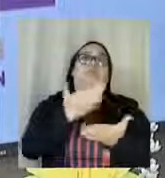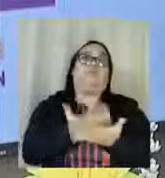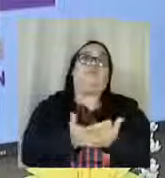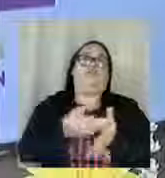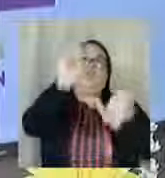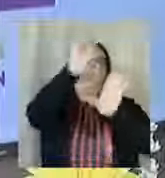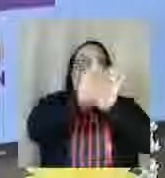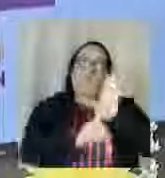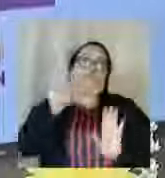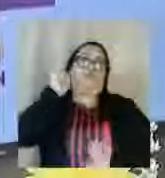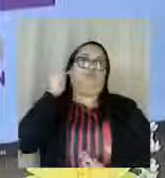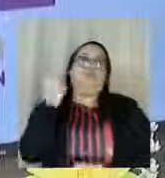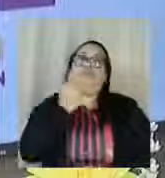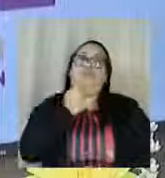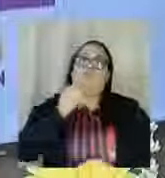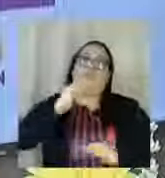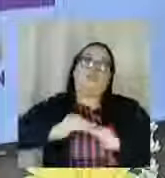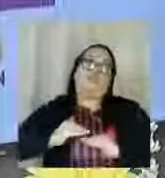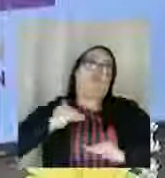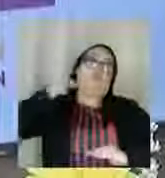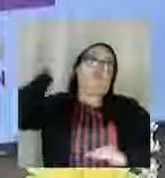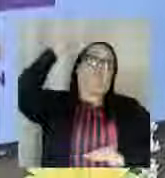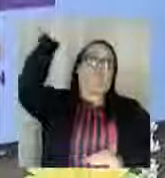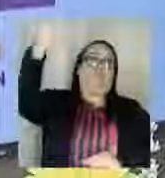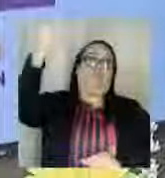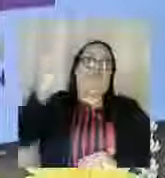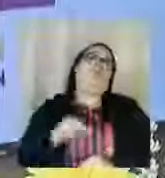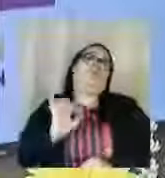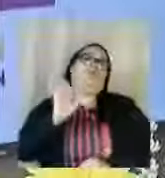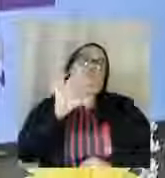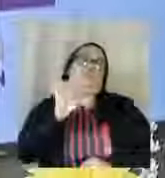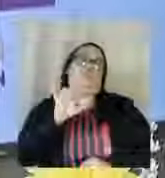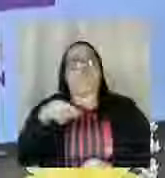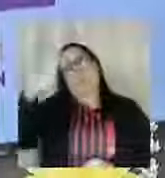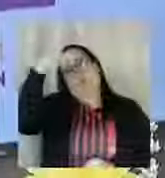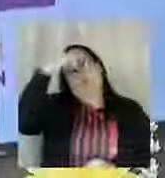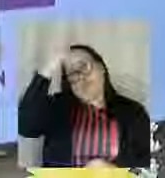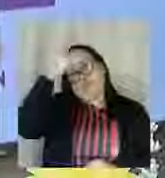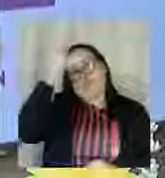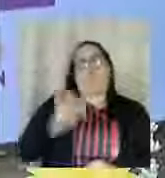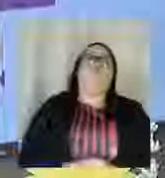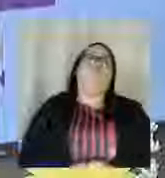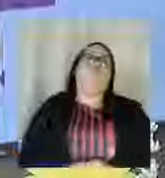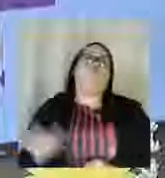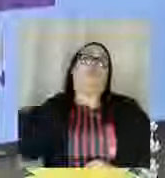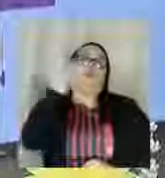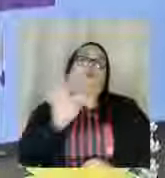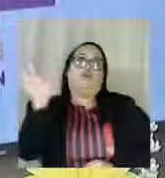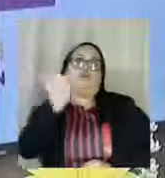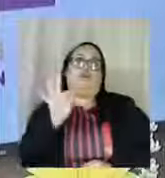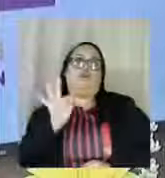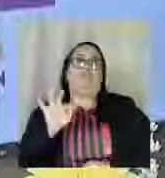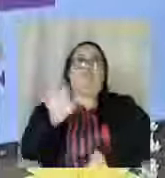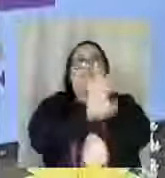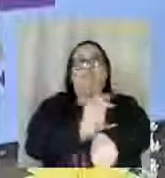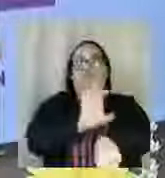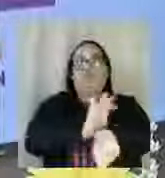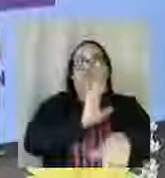além da oferta de um curso, da oferta de uma faculdade em Libras. O direito de um